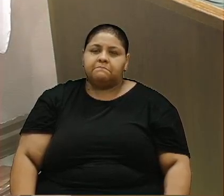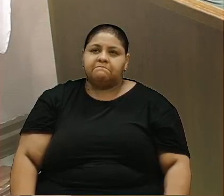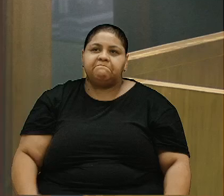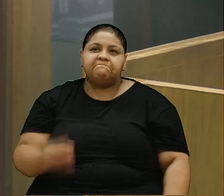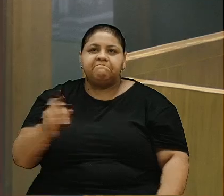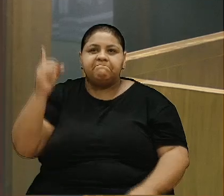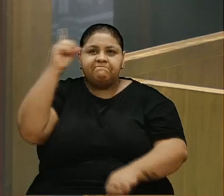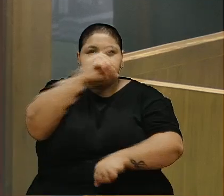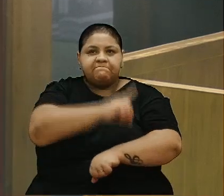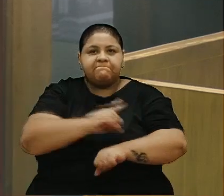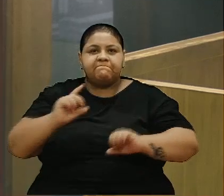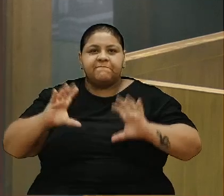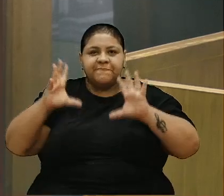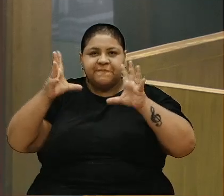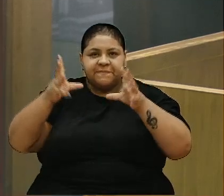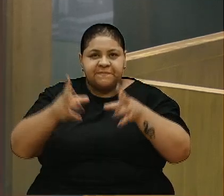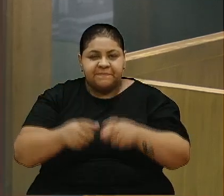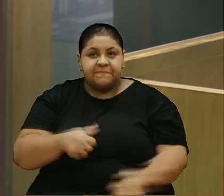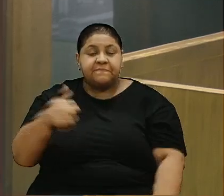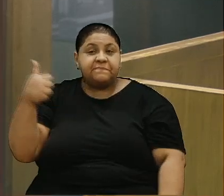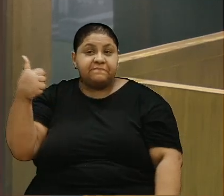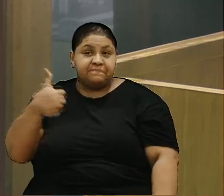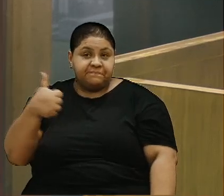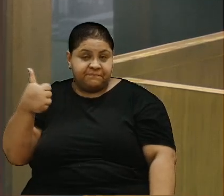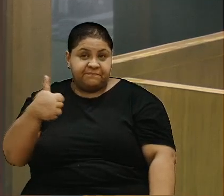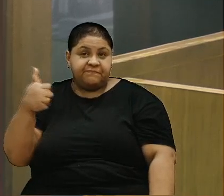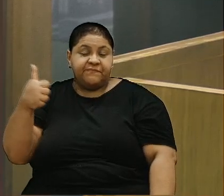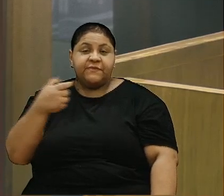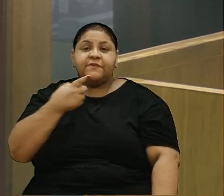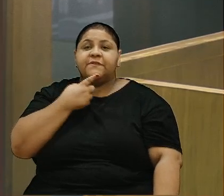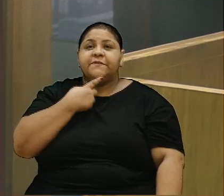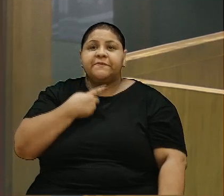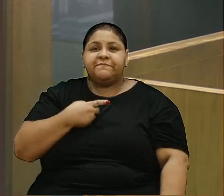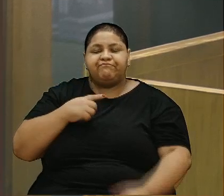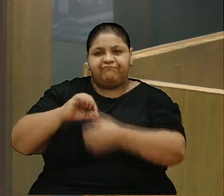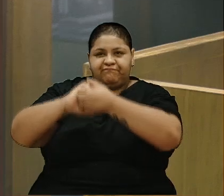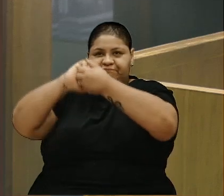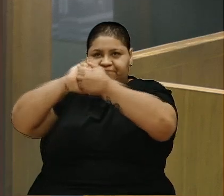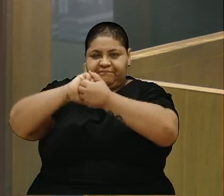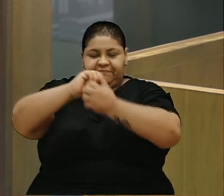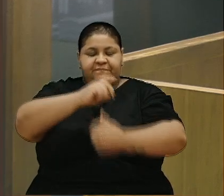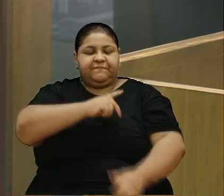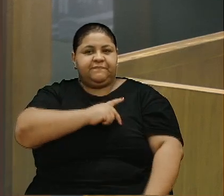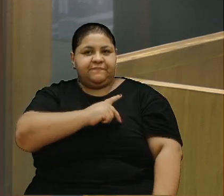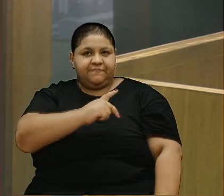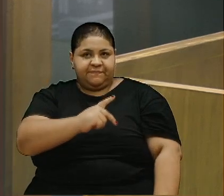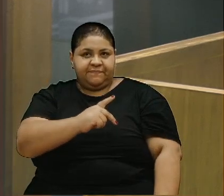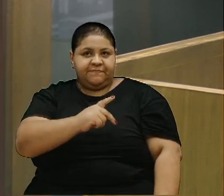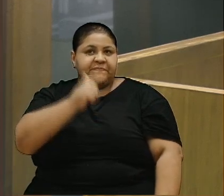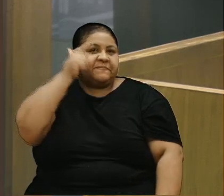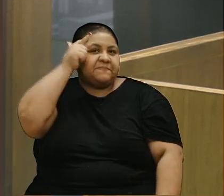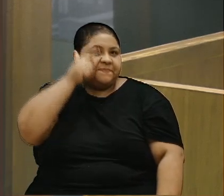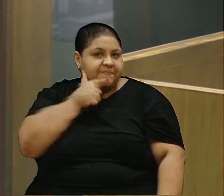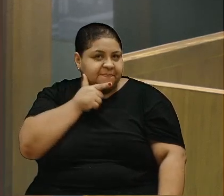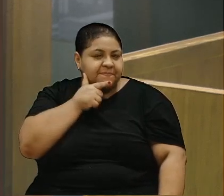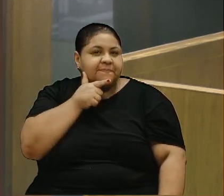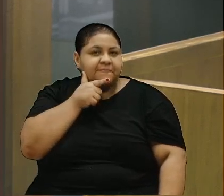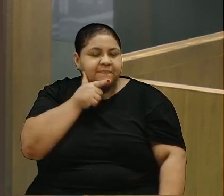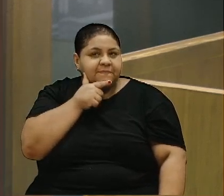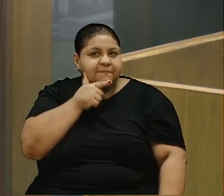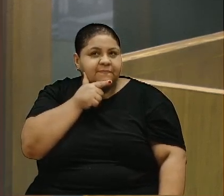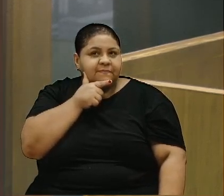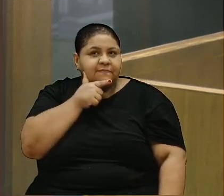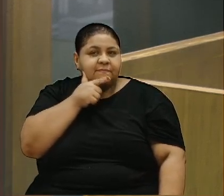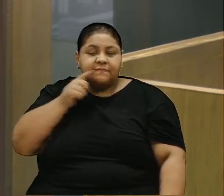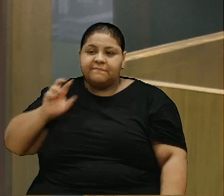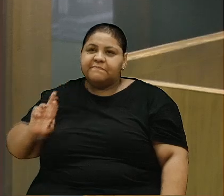Bom dia a todos. Em primeiro lugar, gostaria de cumprimentar o presidente Lucas Caregnato. Em